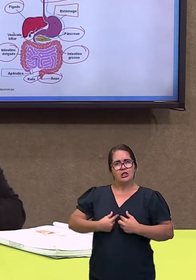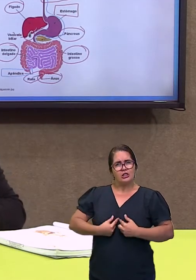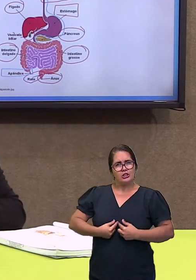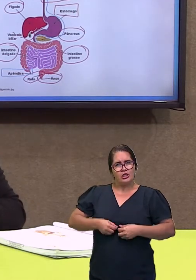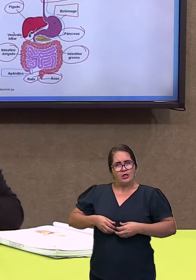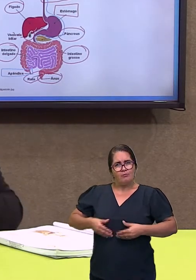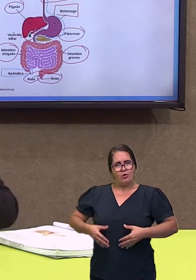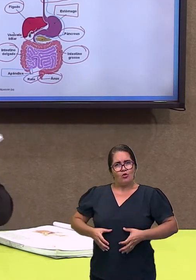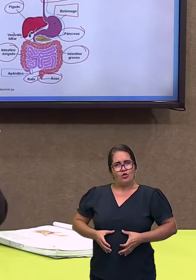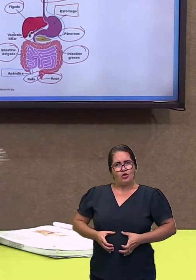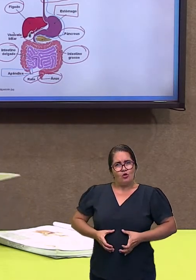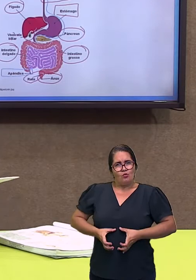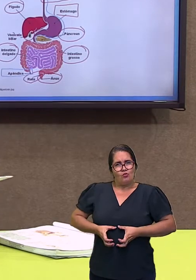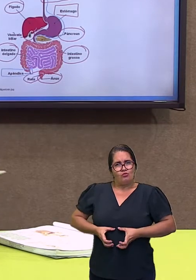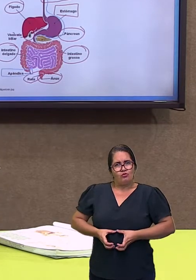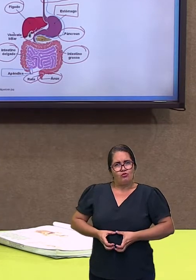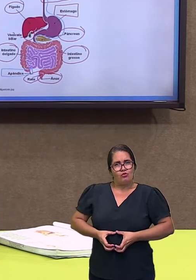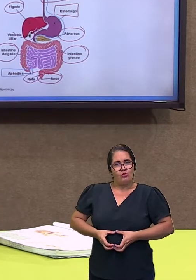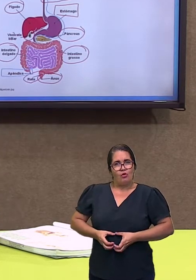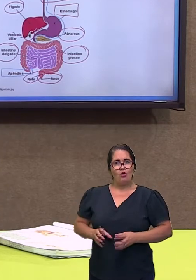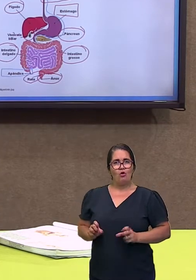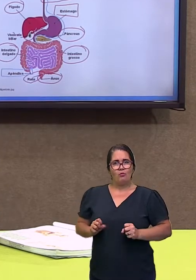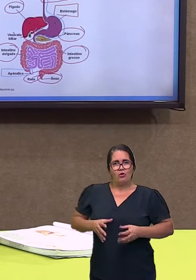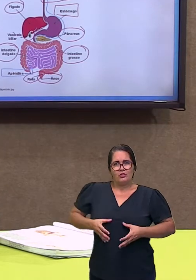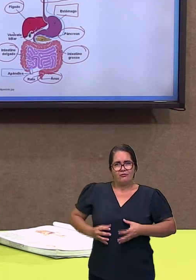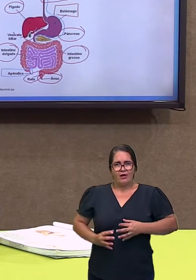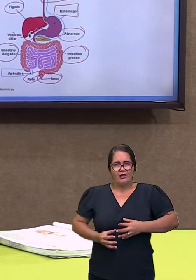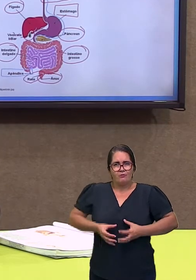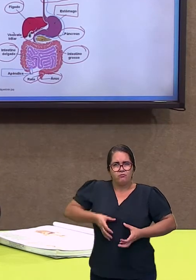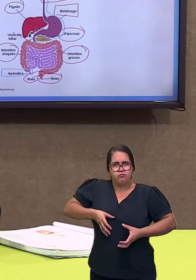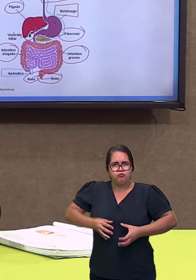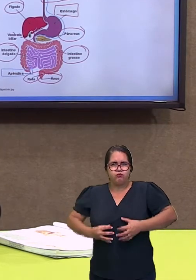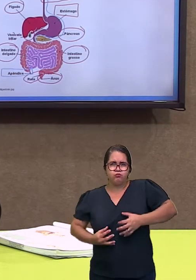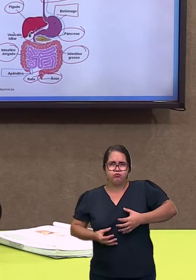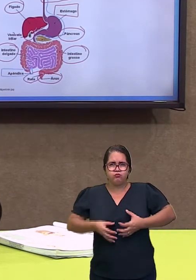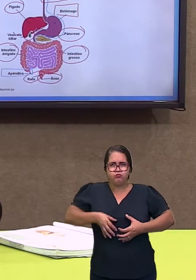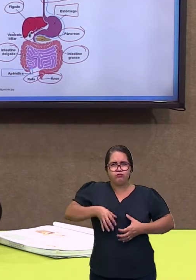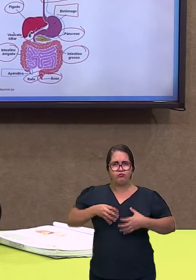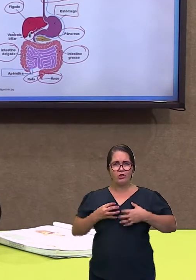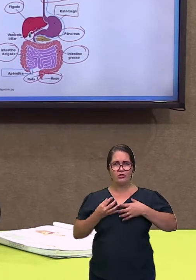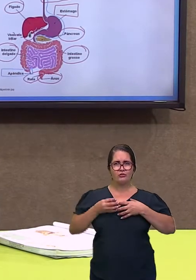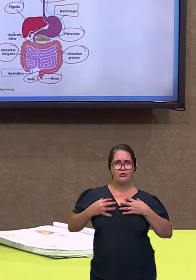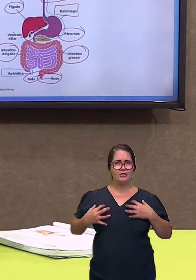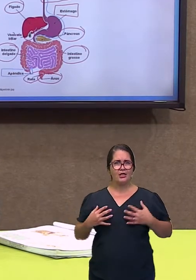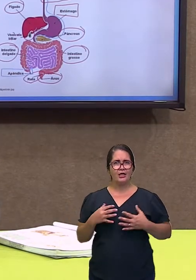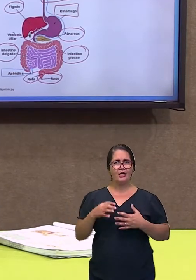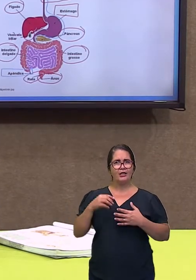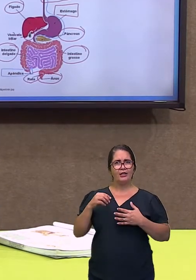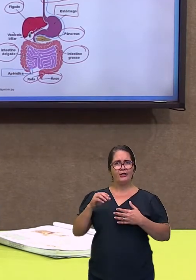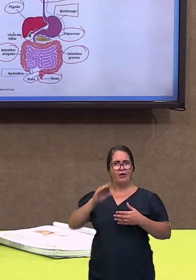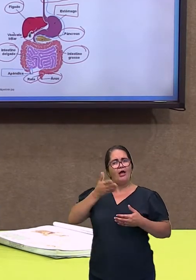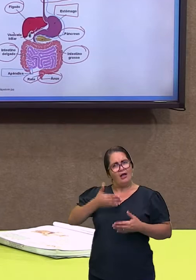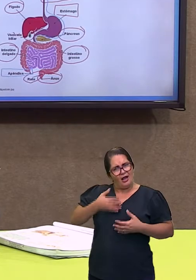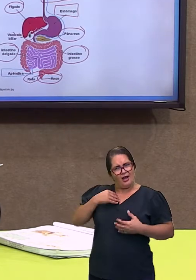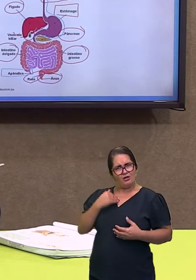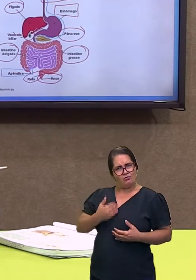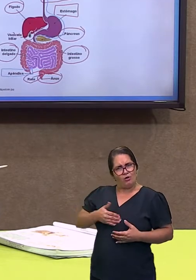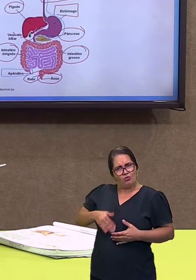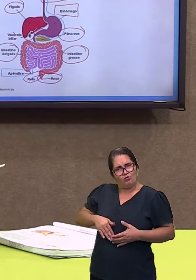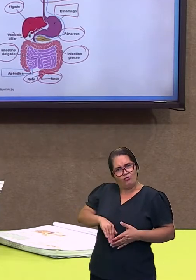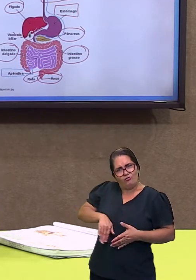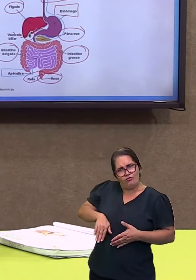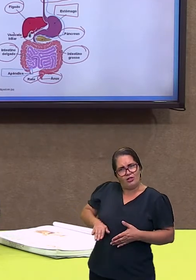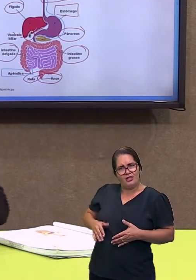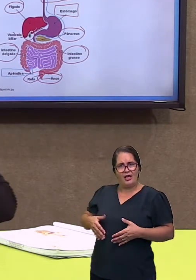pouquinho mais, ou não, eu vou ajustando. Ah, professora, ele tem um côncavo maior, né? Ele tem uma curvinha maior. Eu